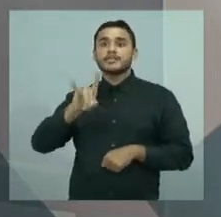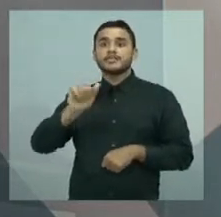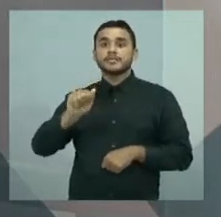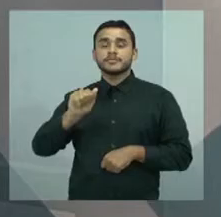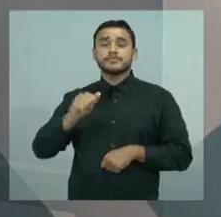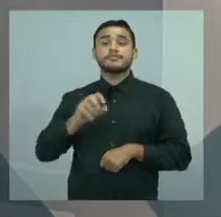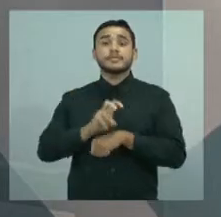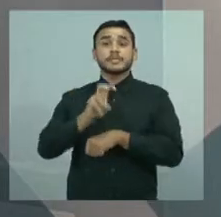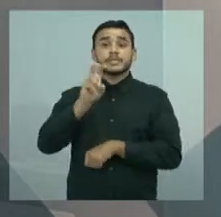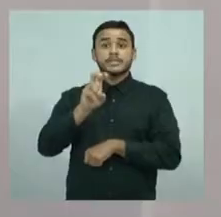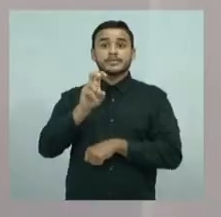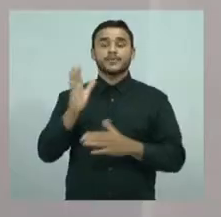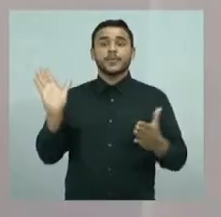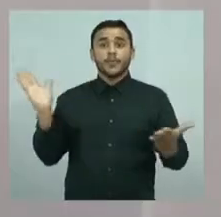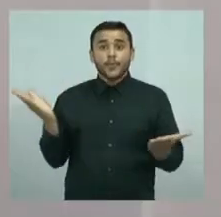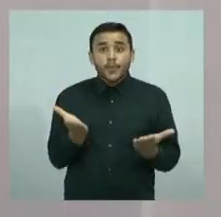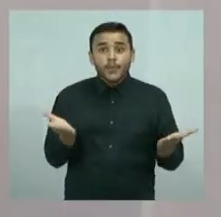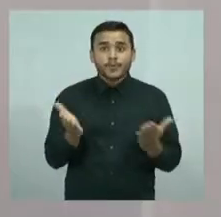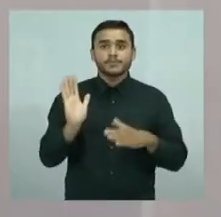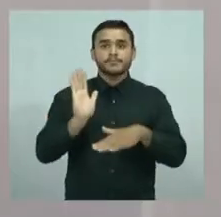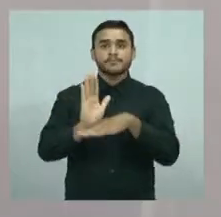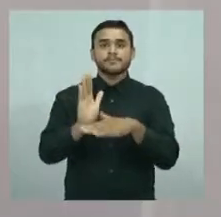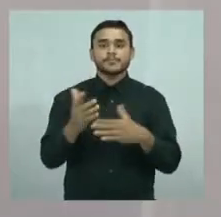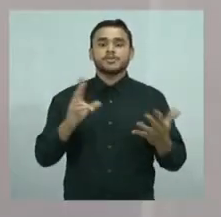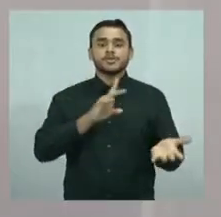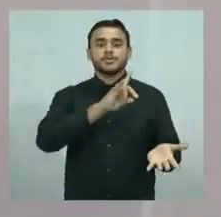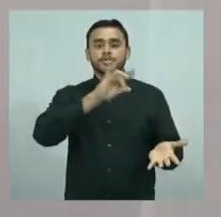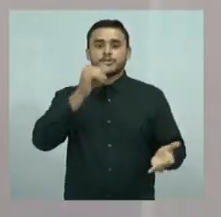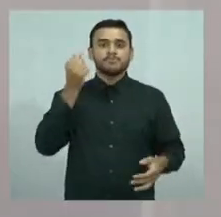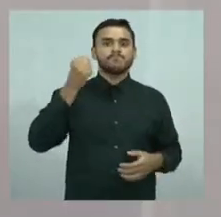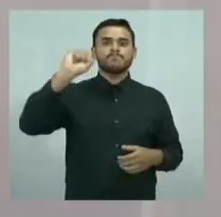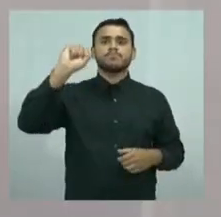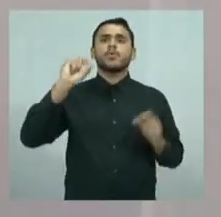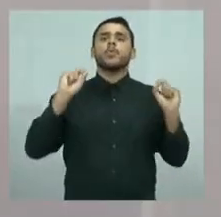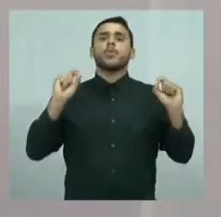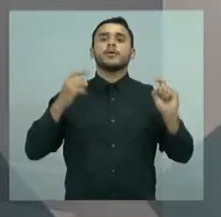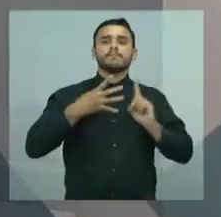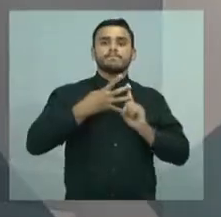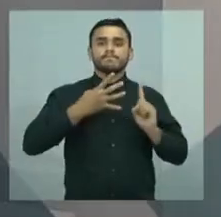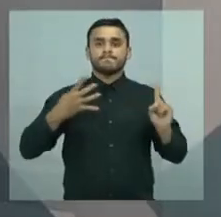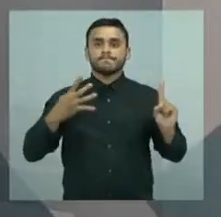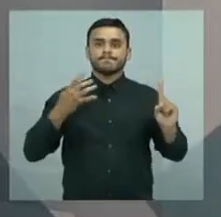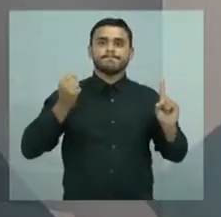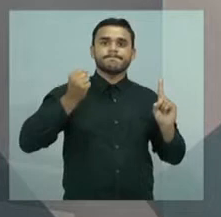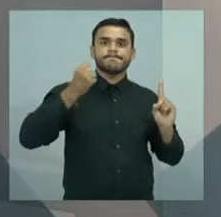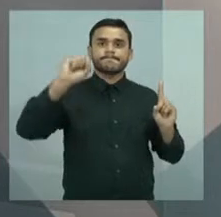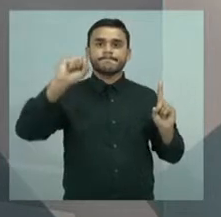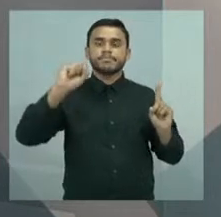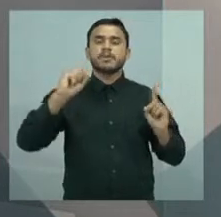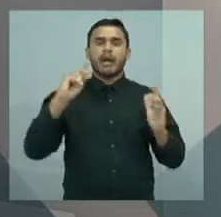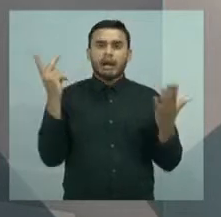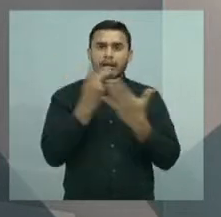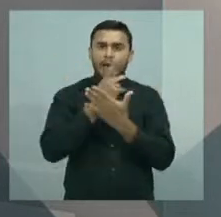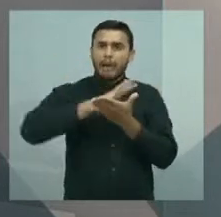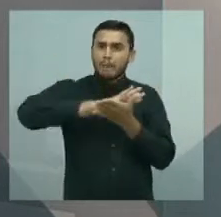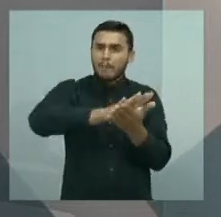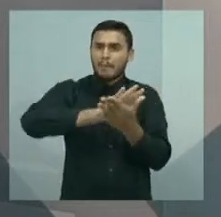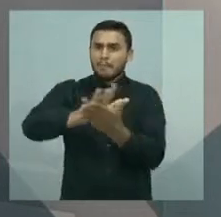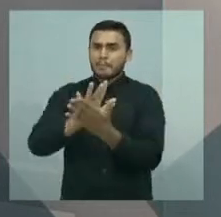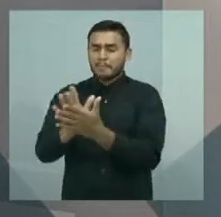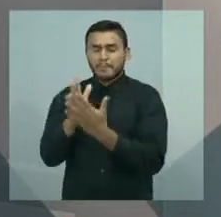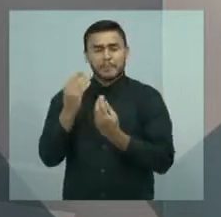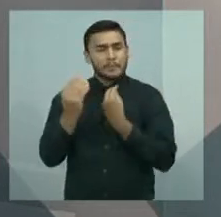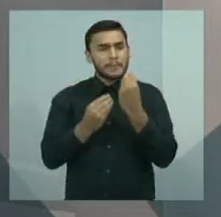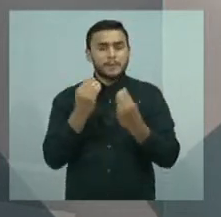à LGBTfobia. Infelizmente, muitos casos têm acontecido, têm chocado a sociedade e essa